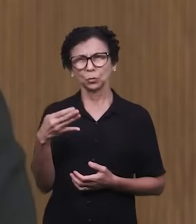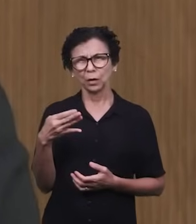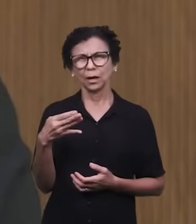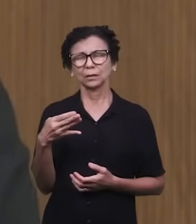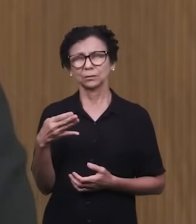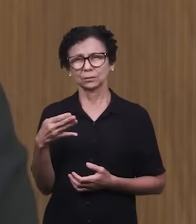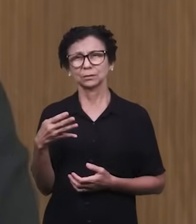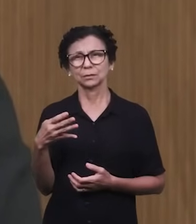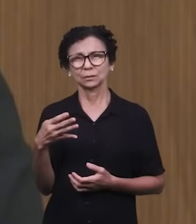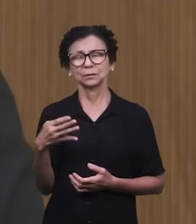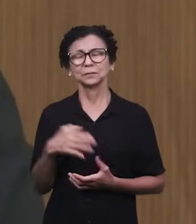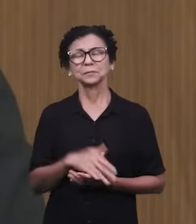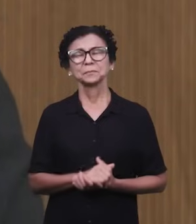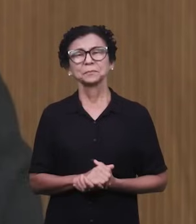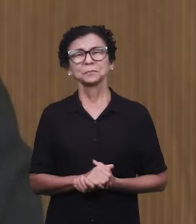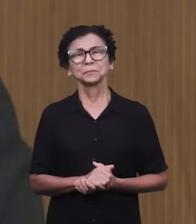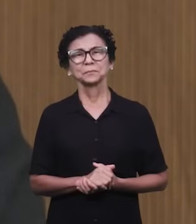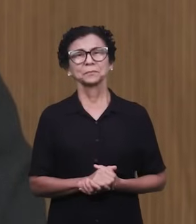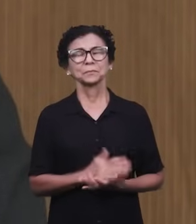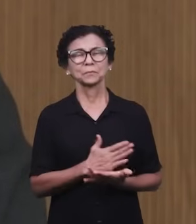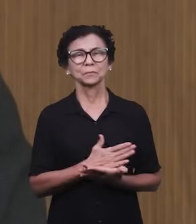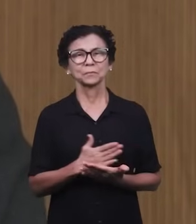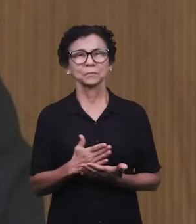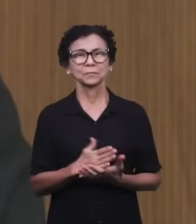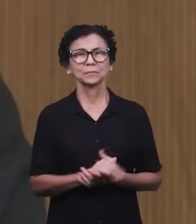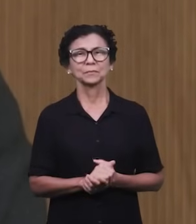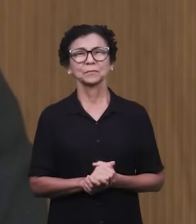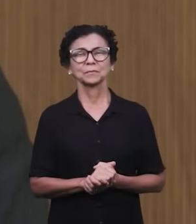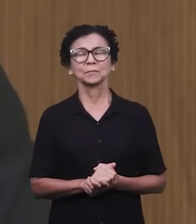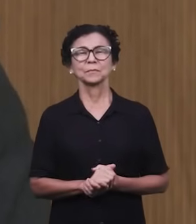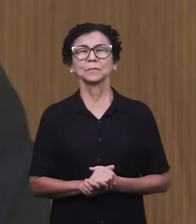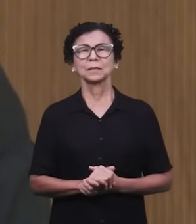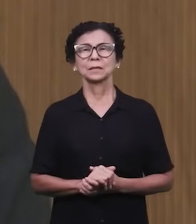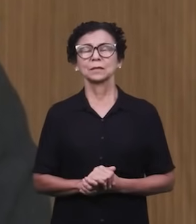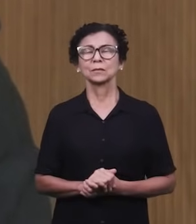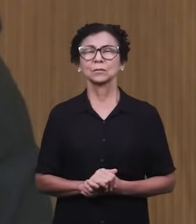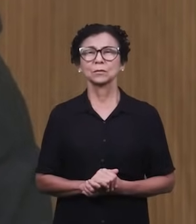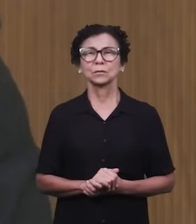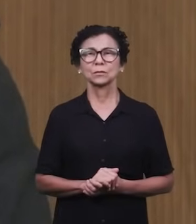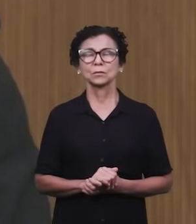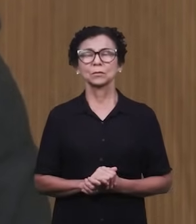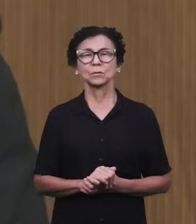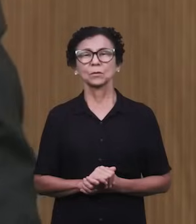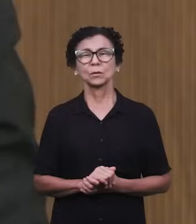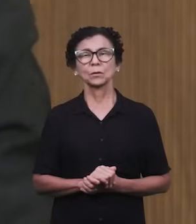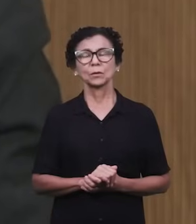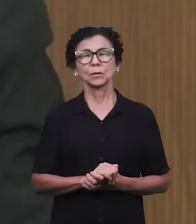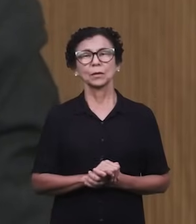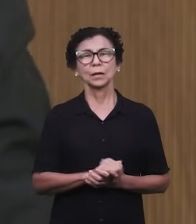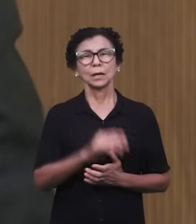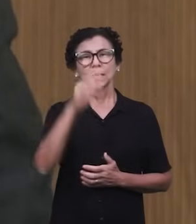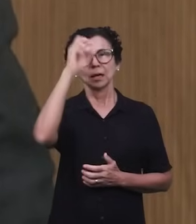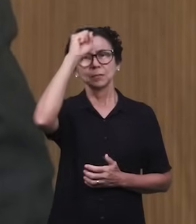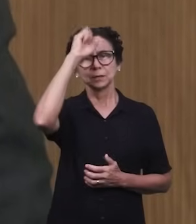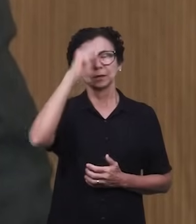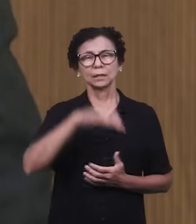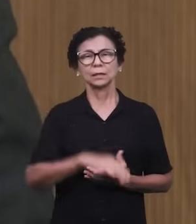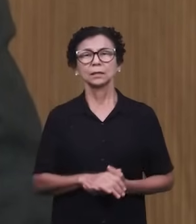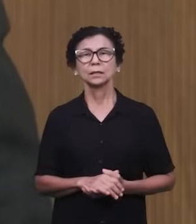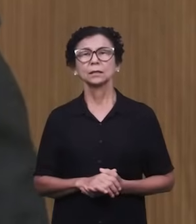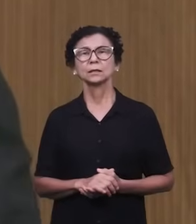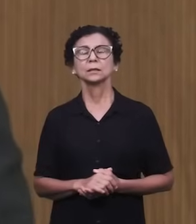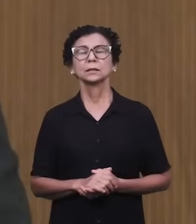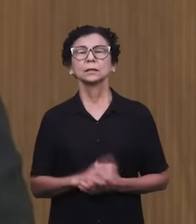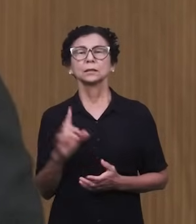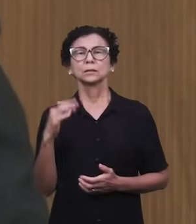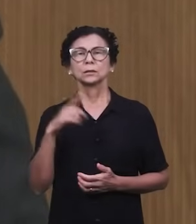uns quase 4 anos de idade, praticamente assim, ela foi, na verdade, com a mãe acompanhar a